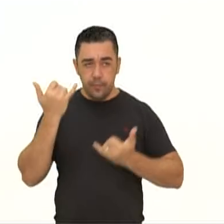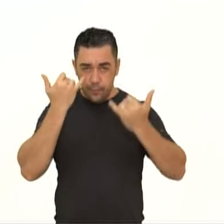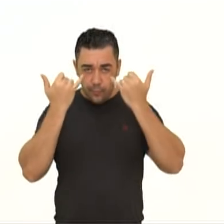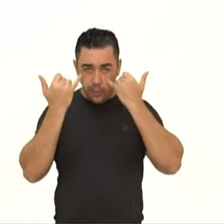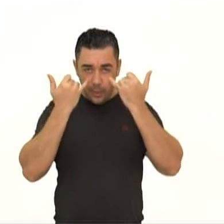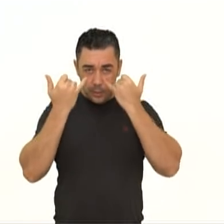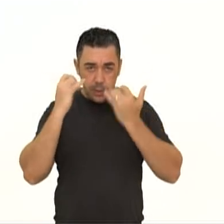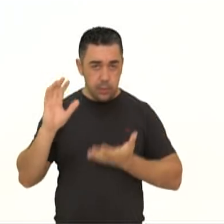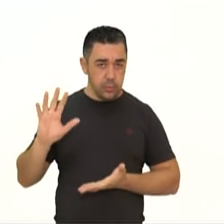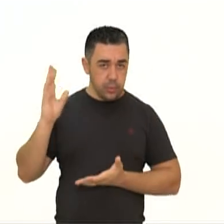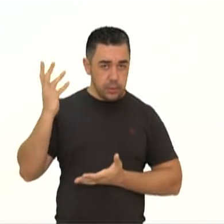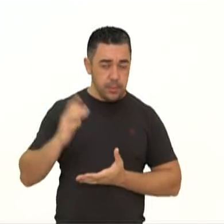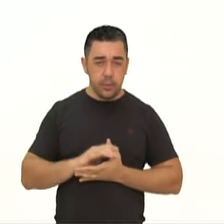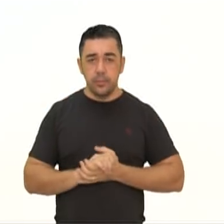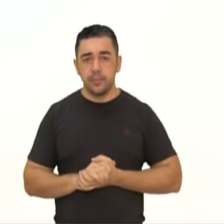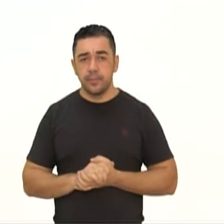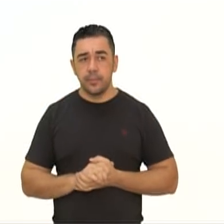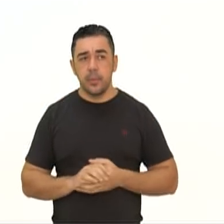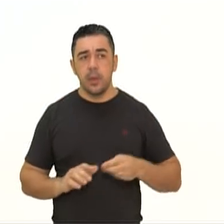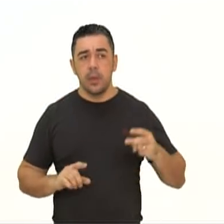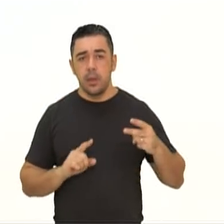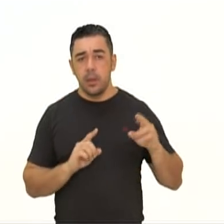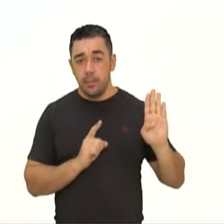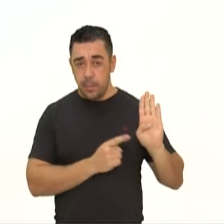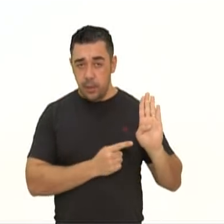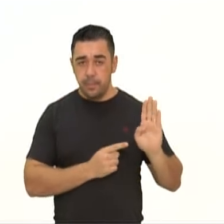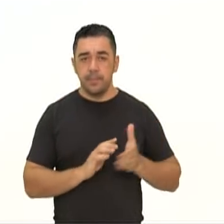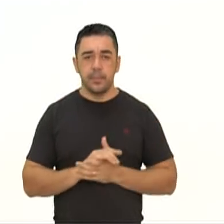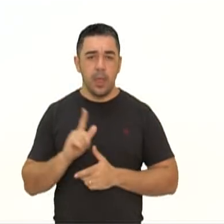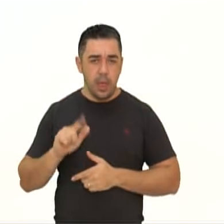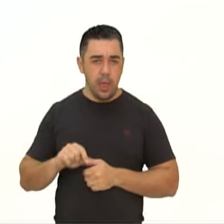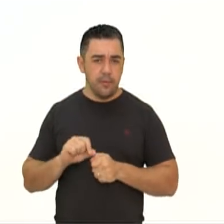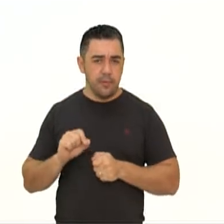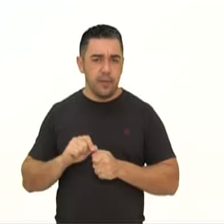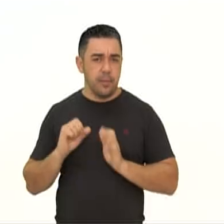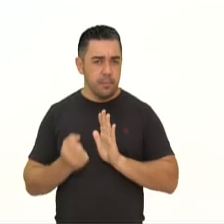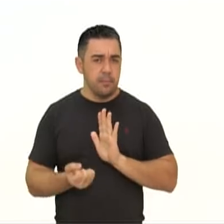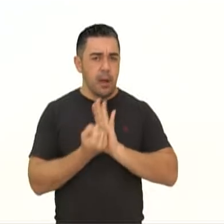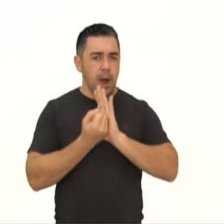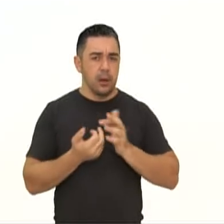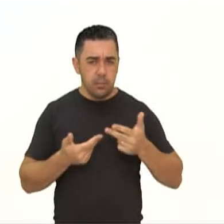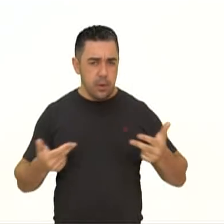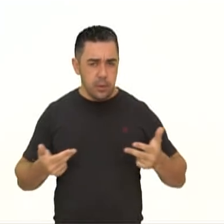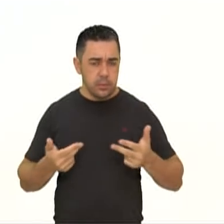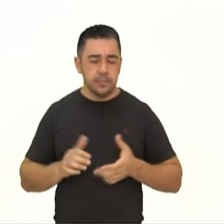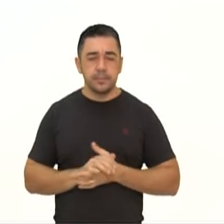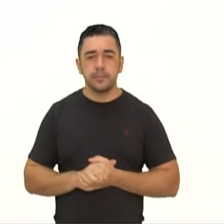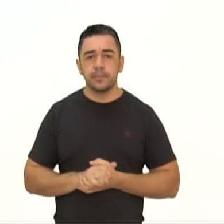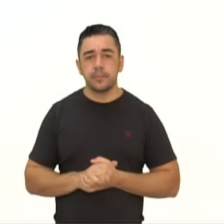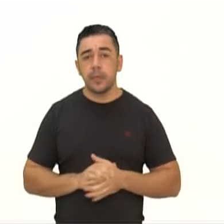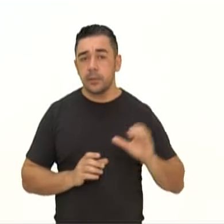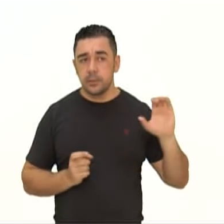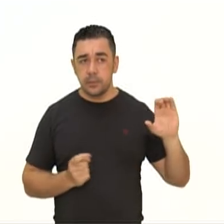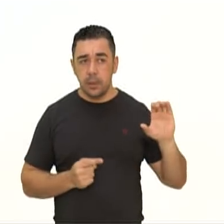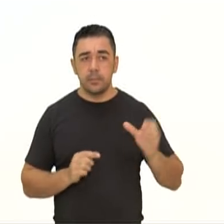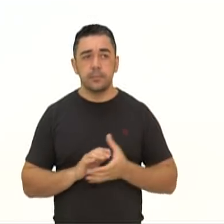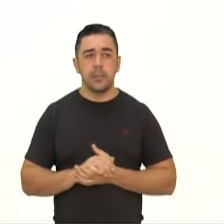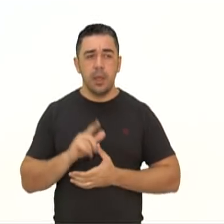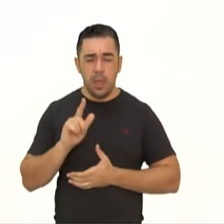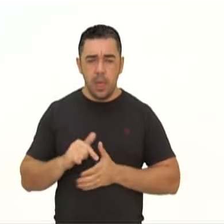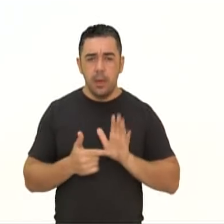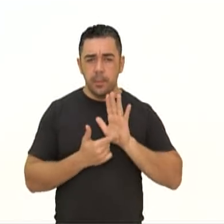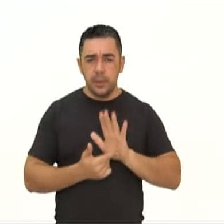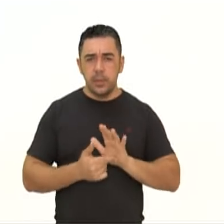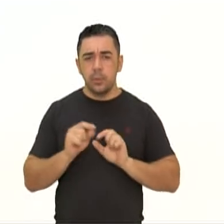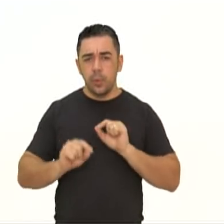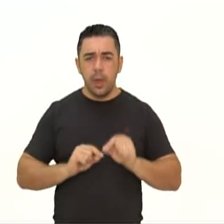leitor sobre um acontecimento, letra B, promove uma marca, produto ou serviço, letra C,